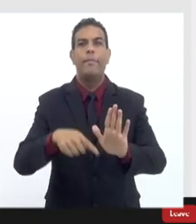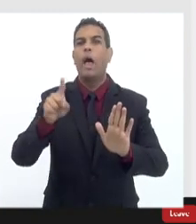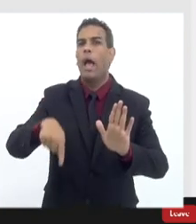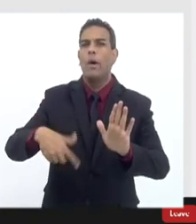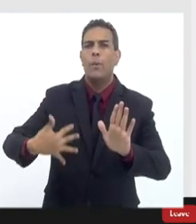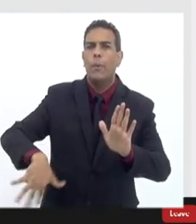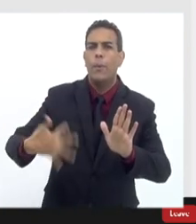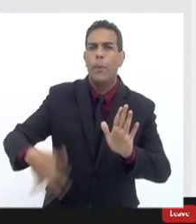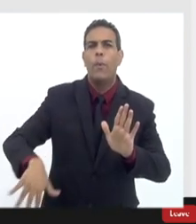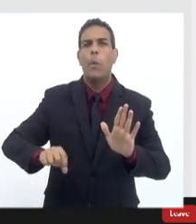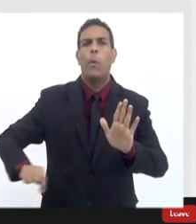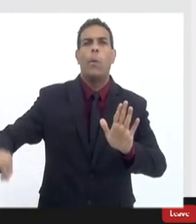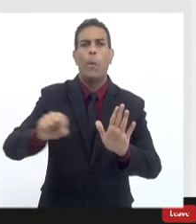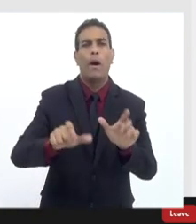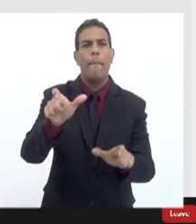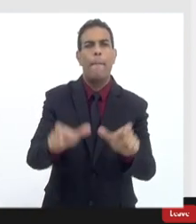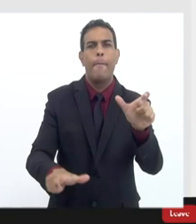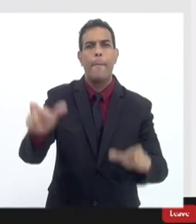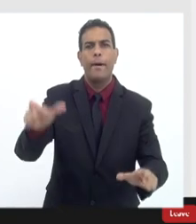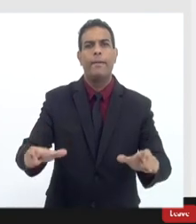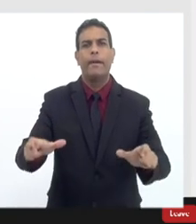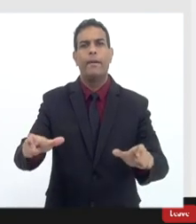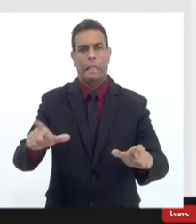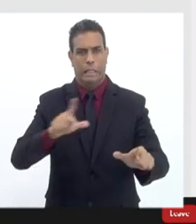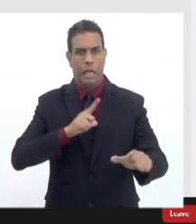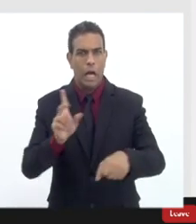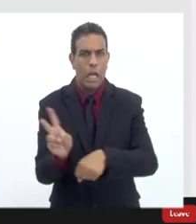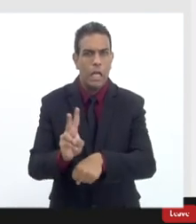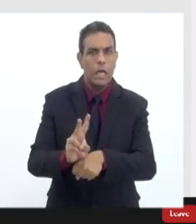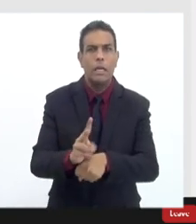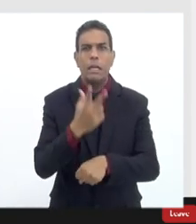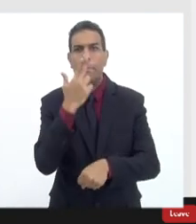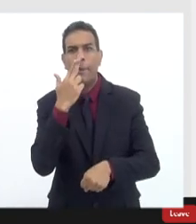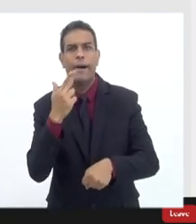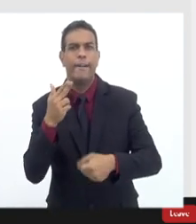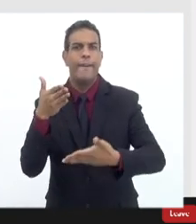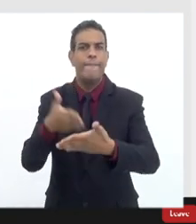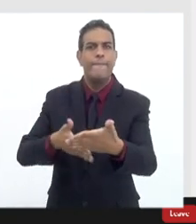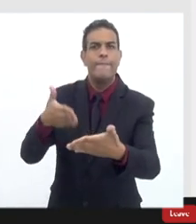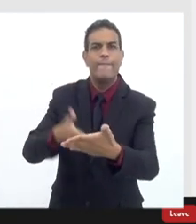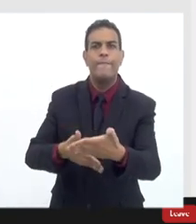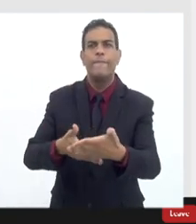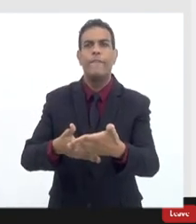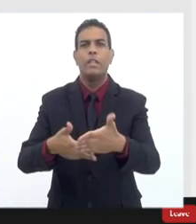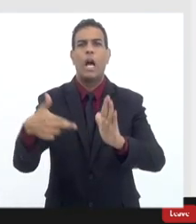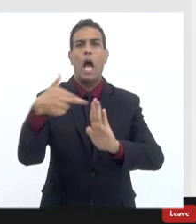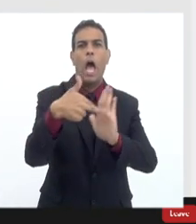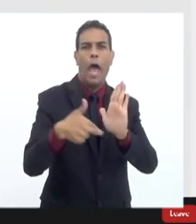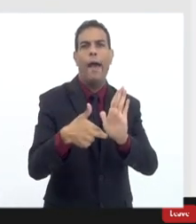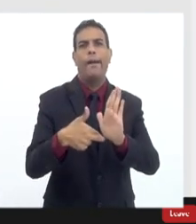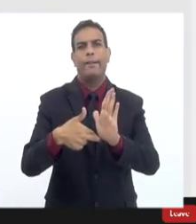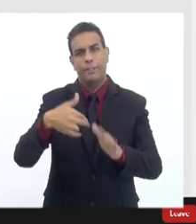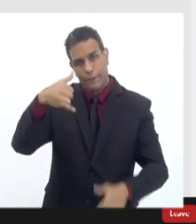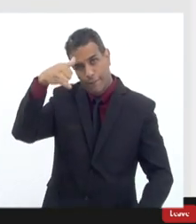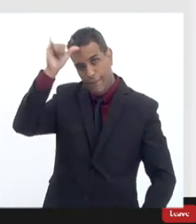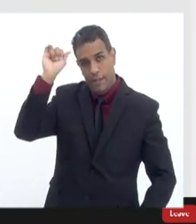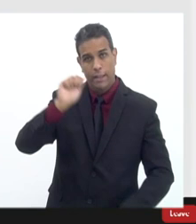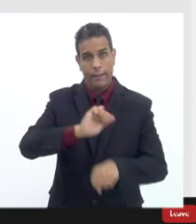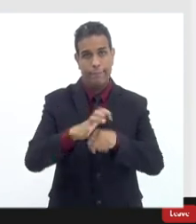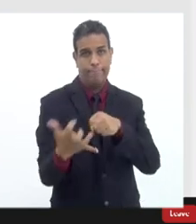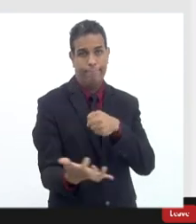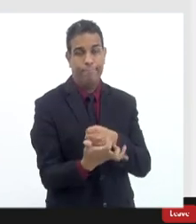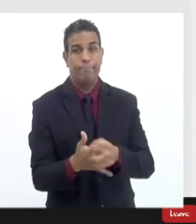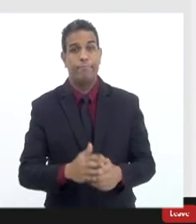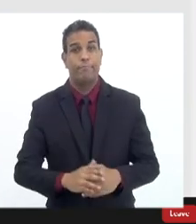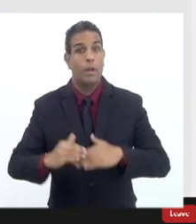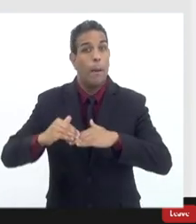questão do pessoal disponível limita a adoção de protocolos mais cuidadosos. Então, a gente vê que mais